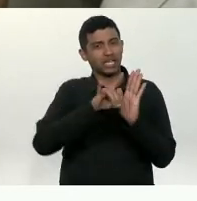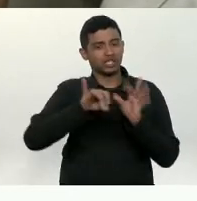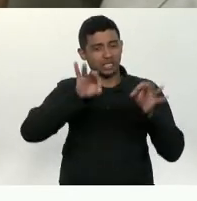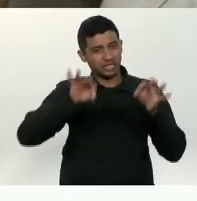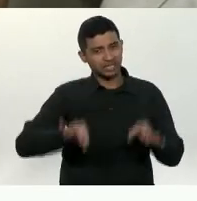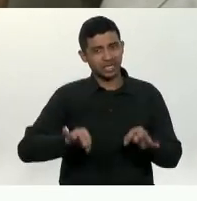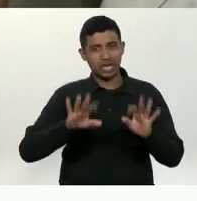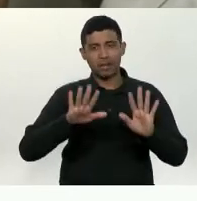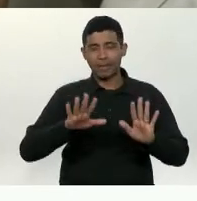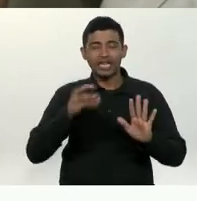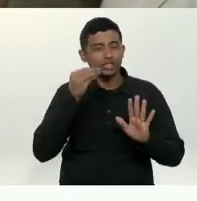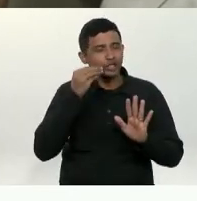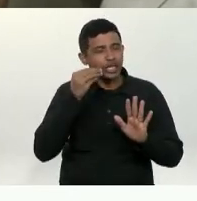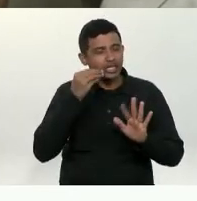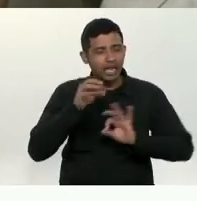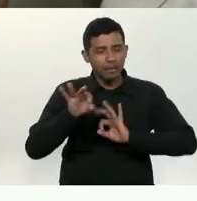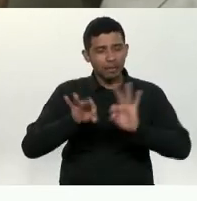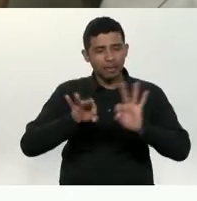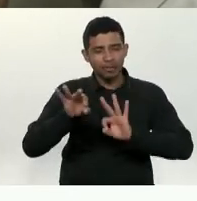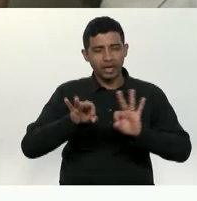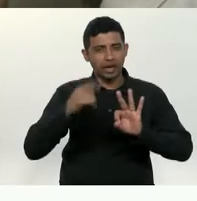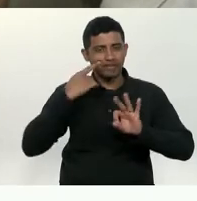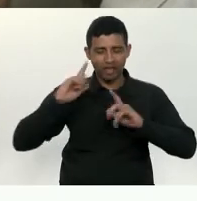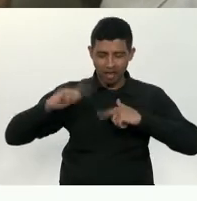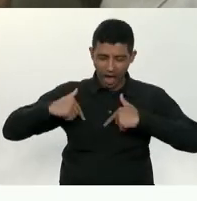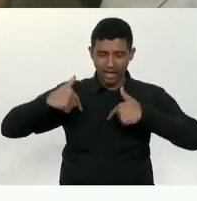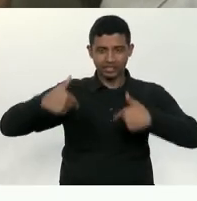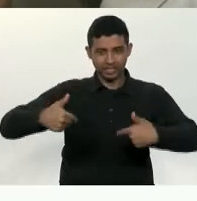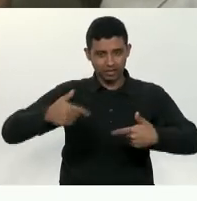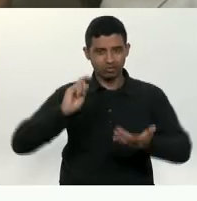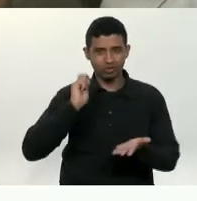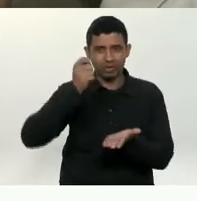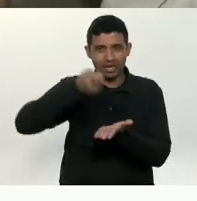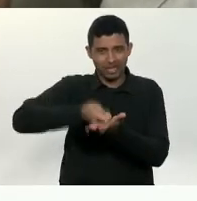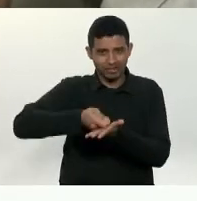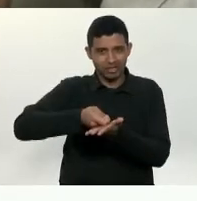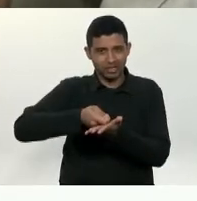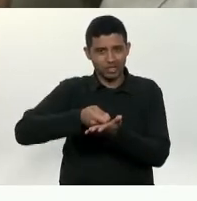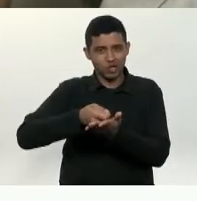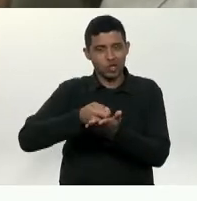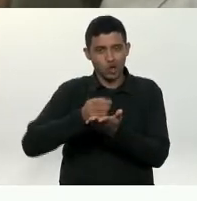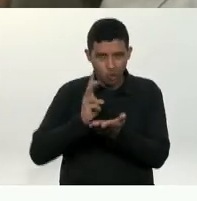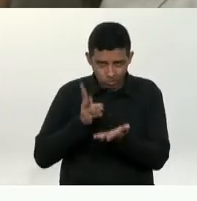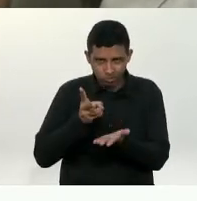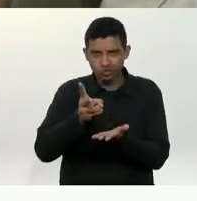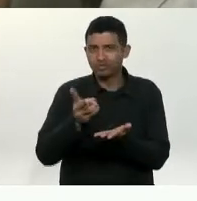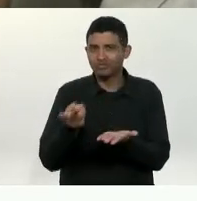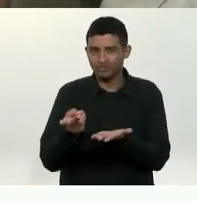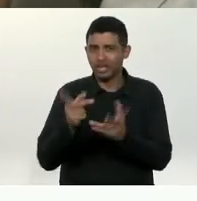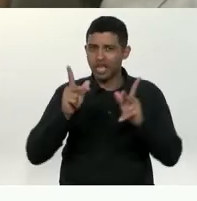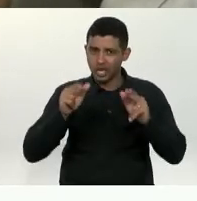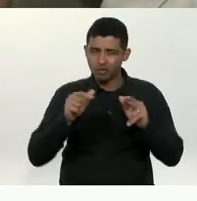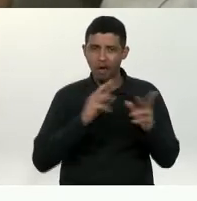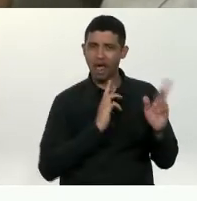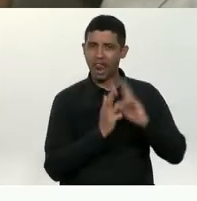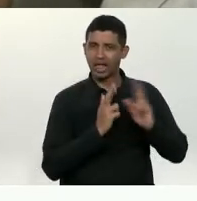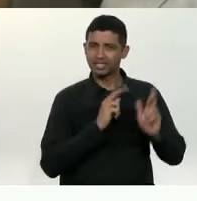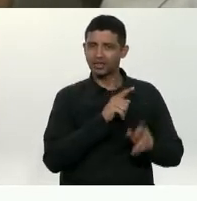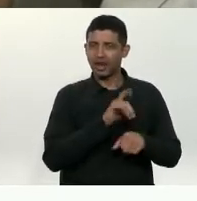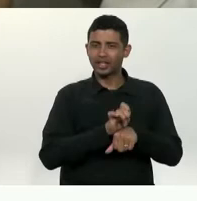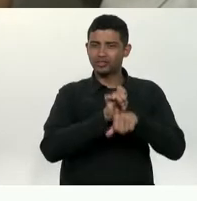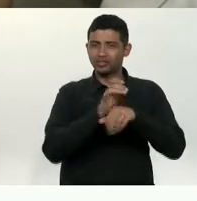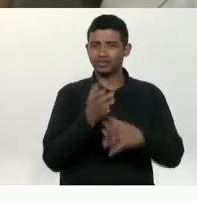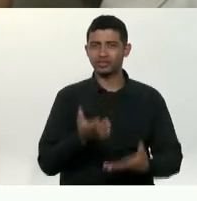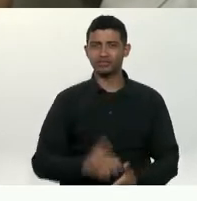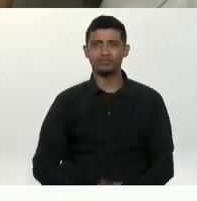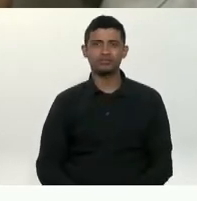estabelecermos um plano de pagamento que seja perene, assim como é a relação dos Estados, né? Porque